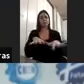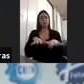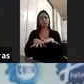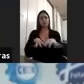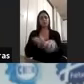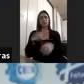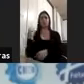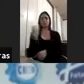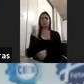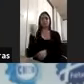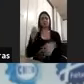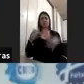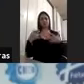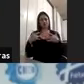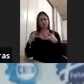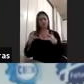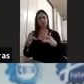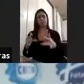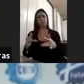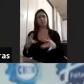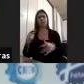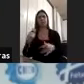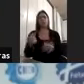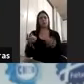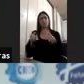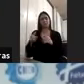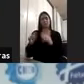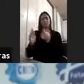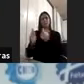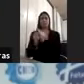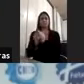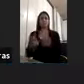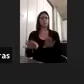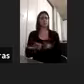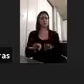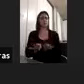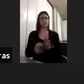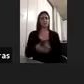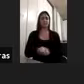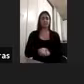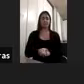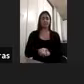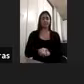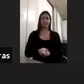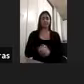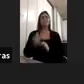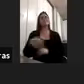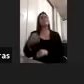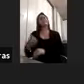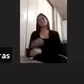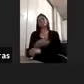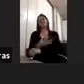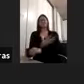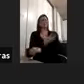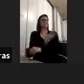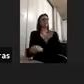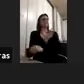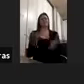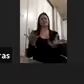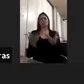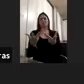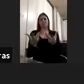solidária em volta da luta em relação às famílias. É emocionante. E eu quero,